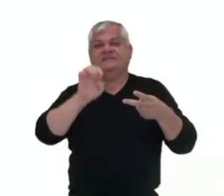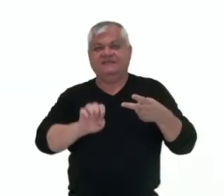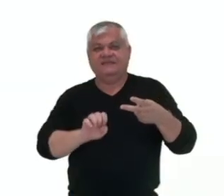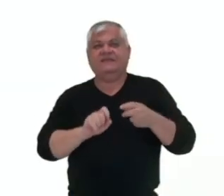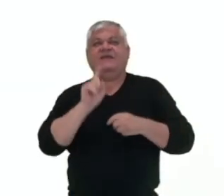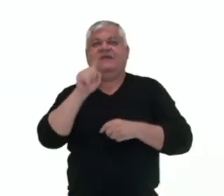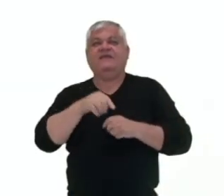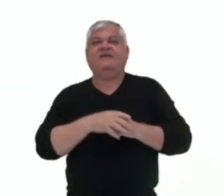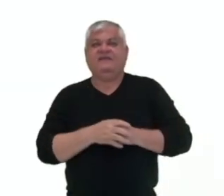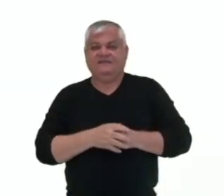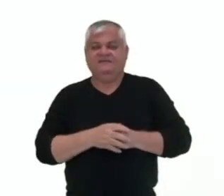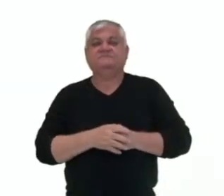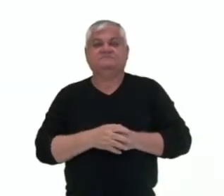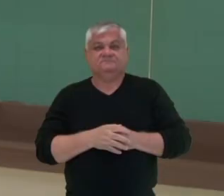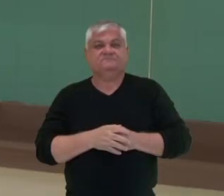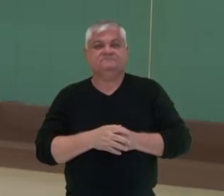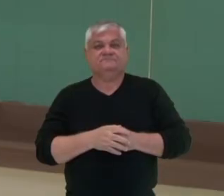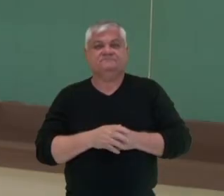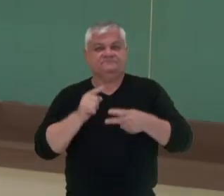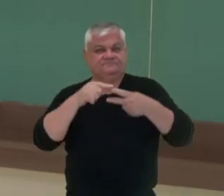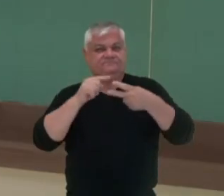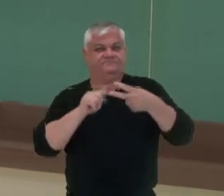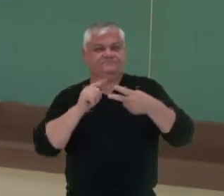leucemia linfóide.